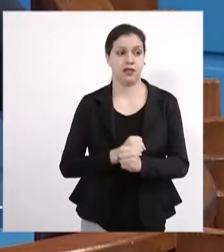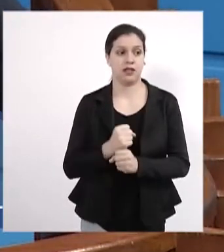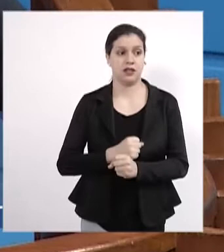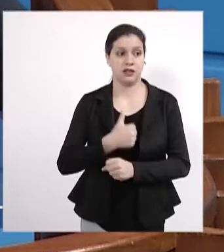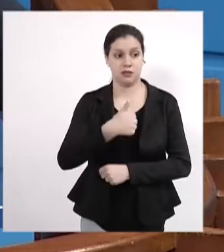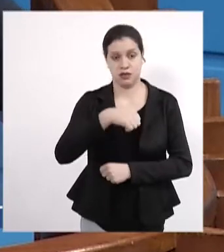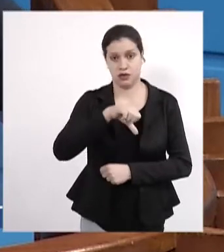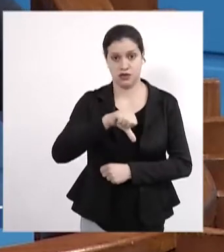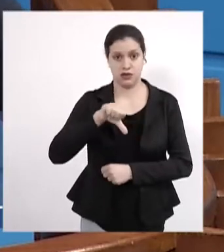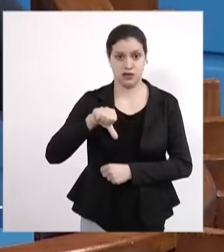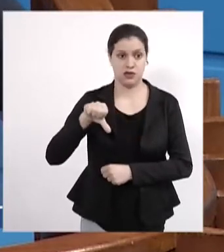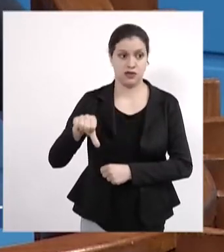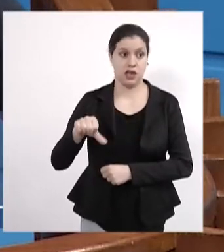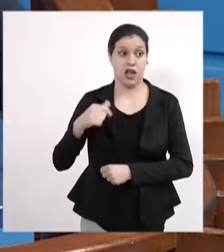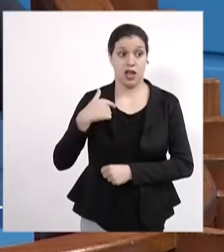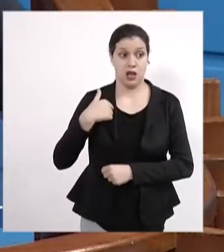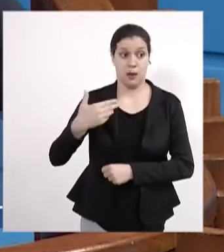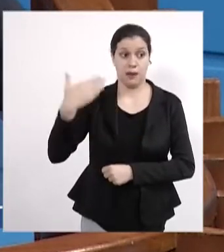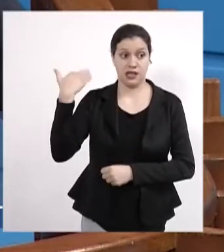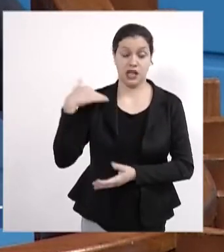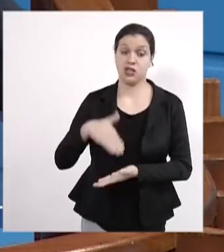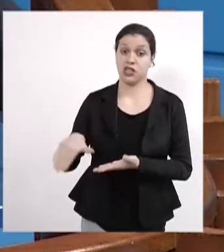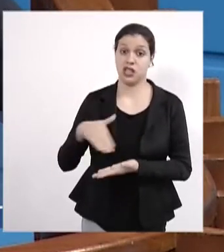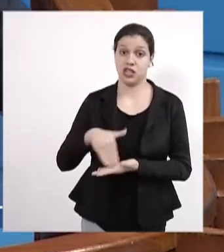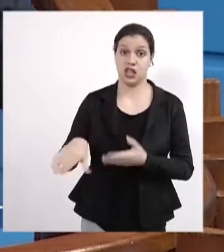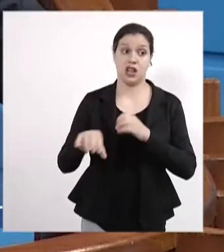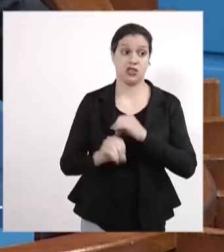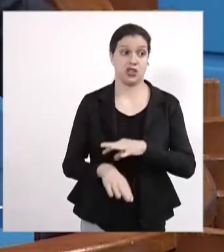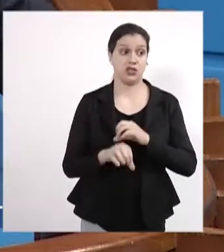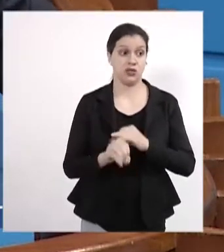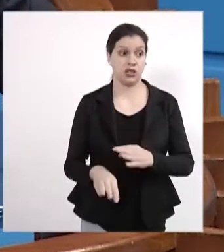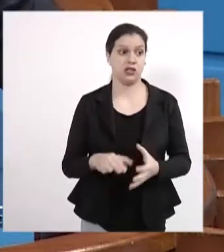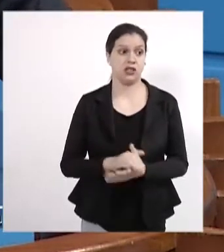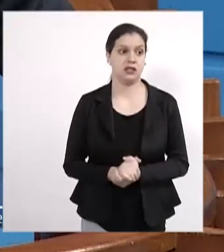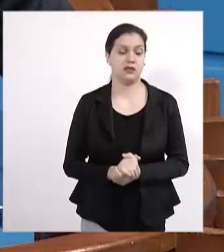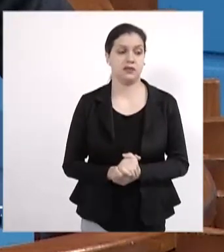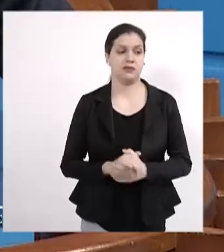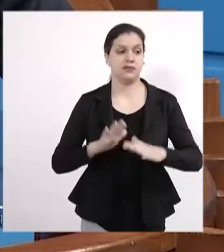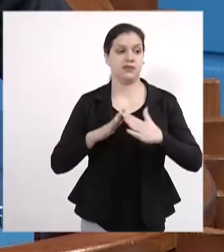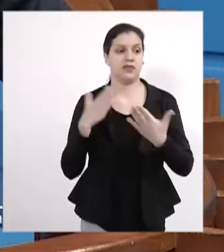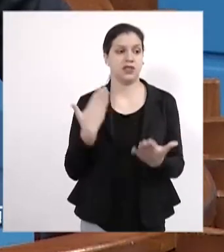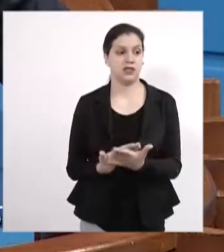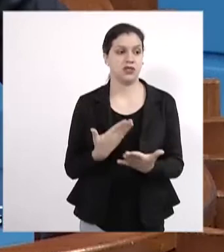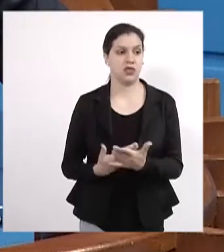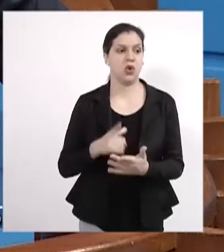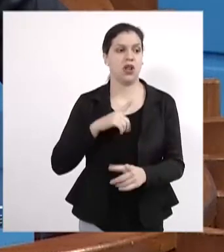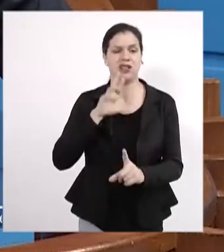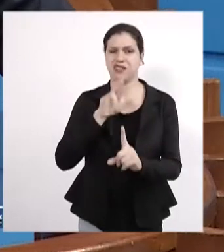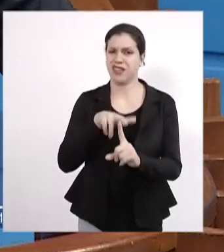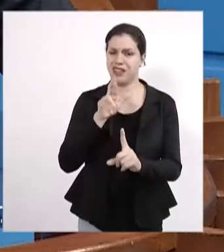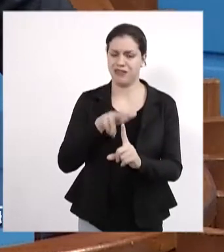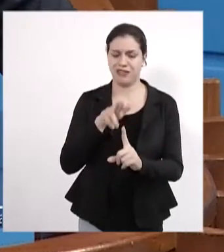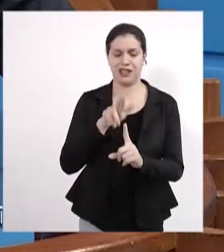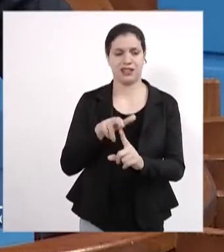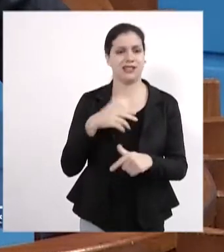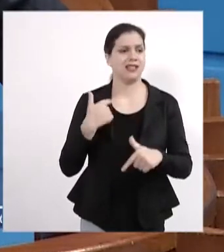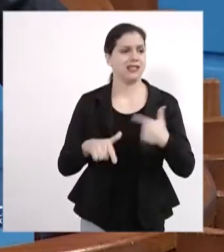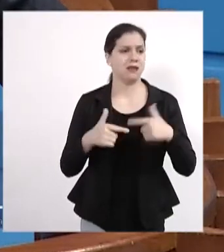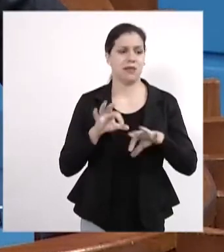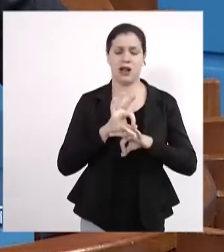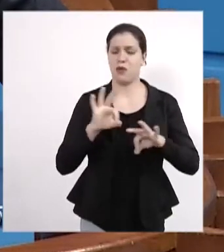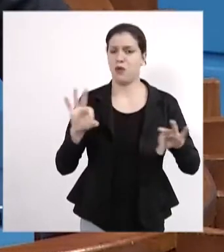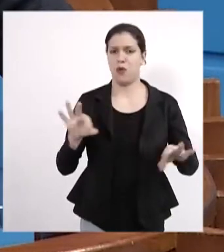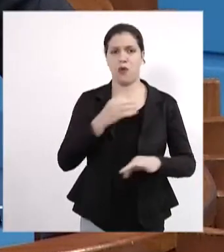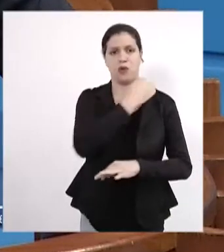era secretário de Educação. A escola é referência, tem um trabalho excelente,